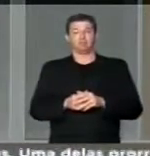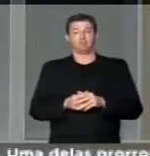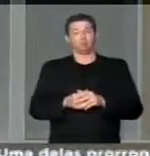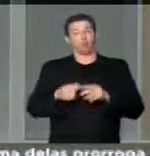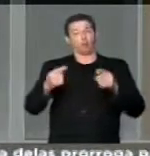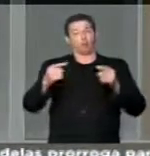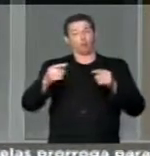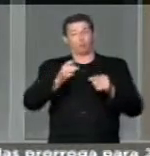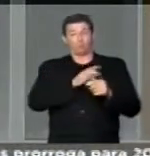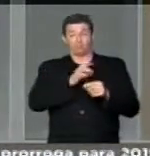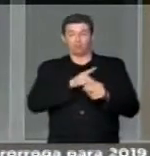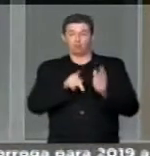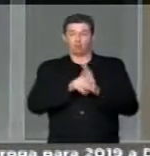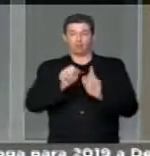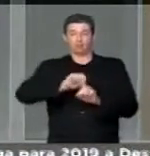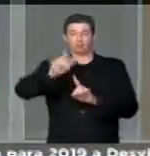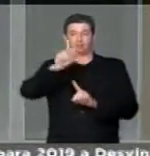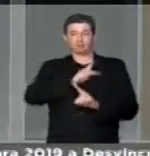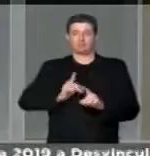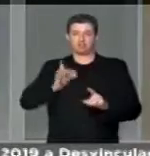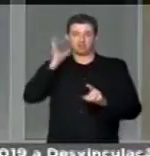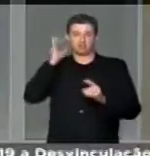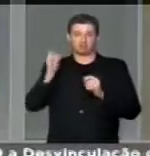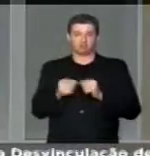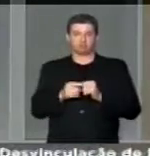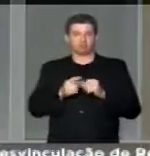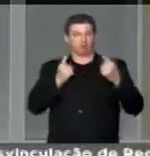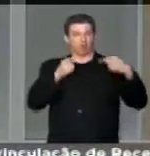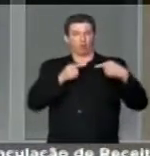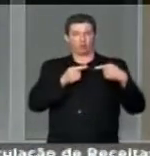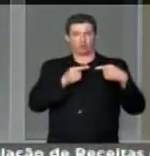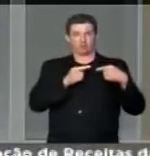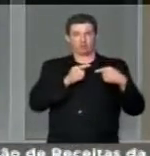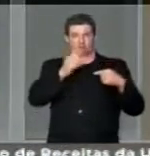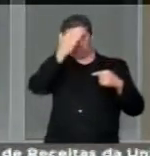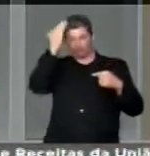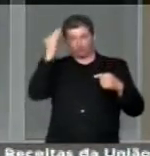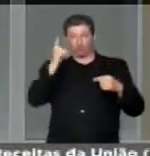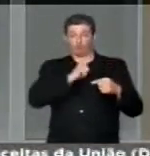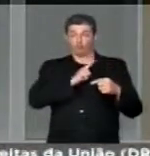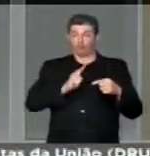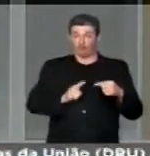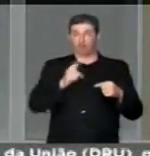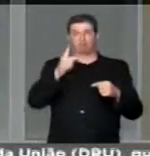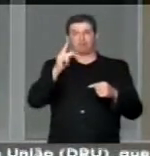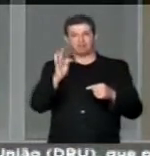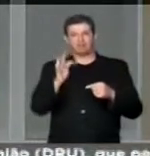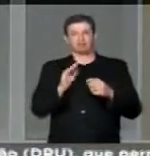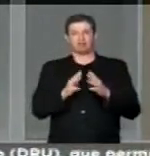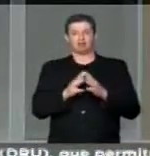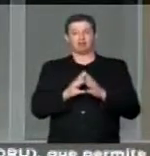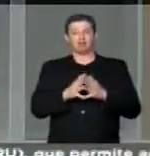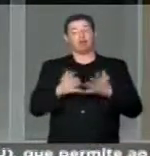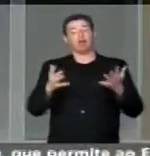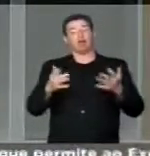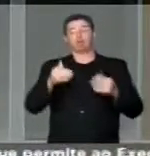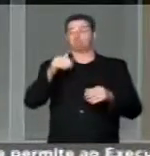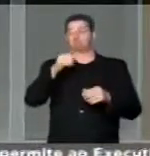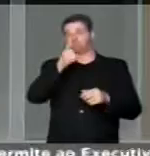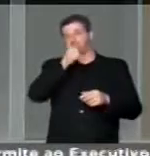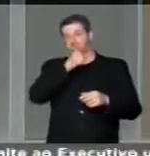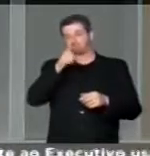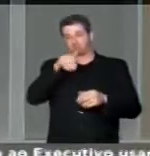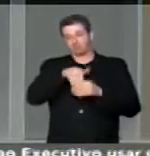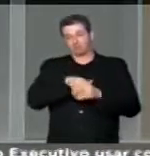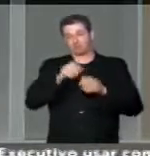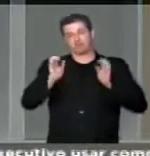se acovardaram para enfrentar Eduardo Cunha, o governo e o PT, até o momento que foram obrigados a votar no Conselho